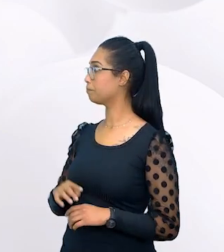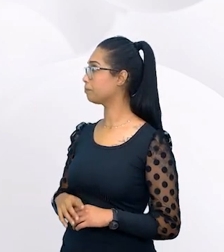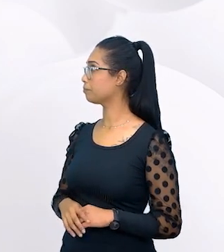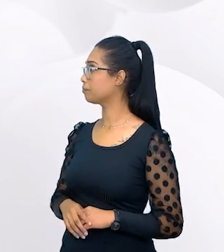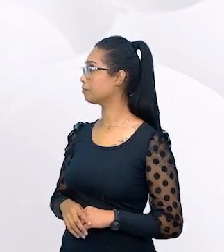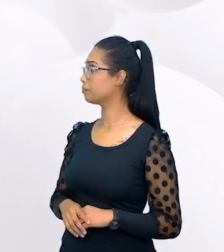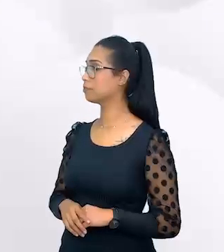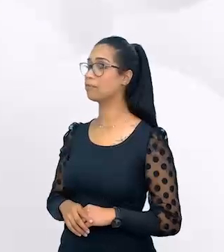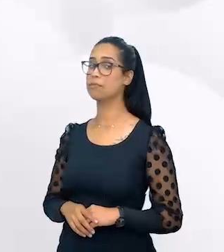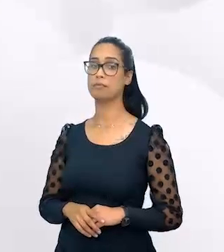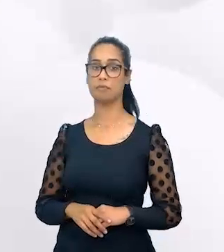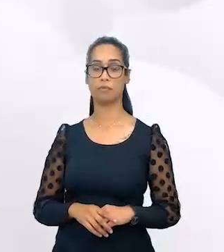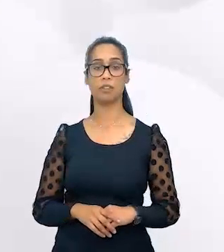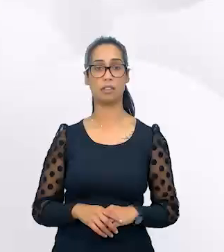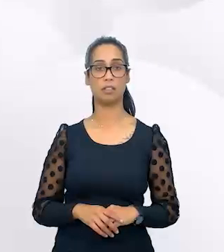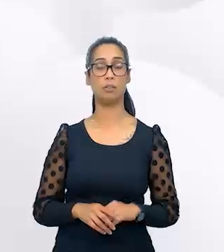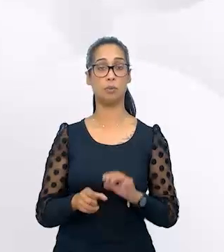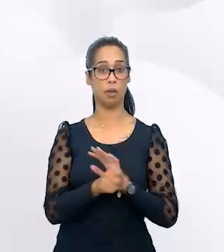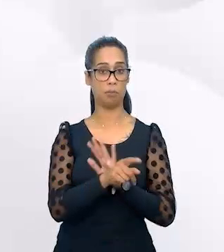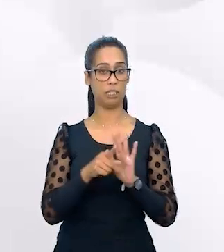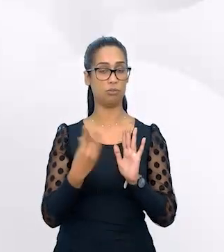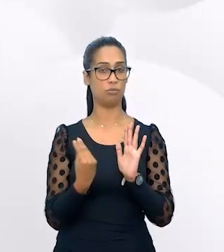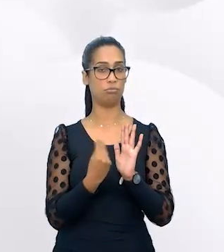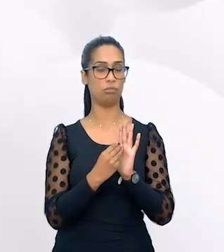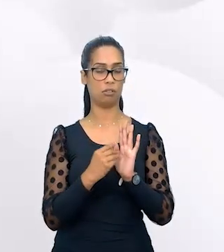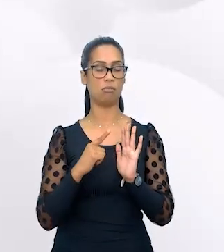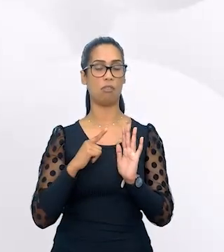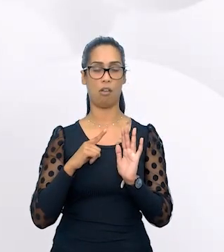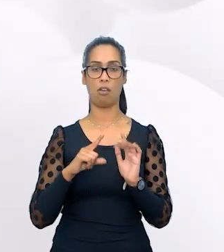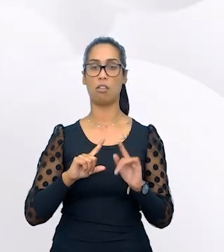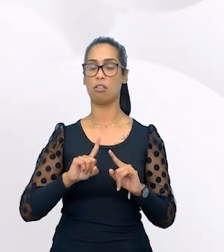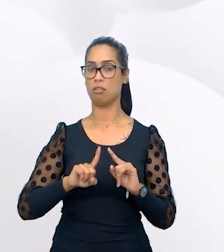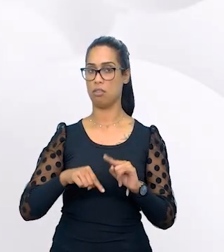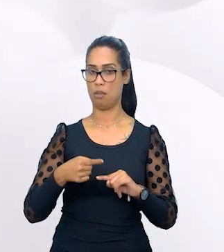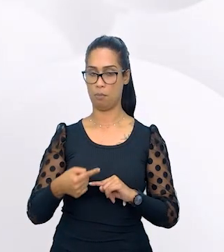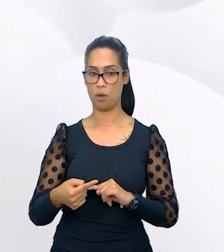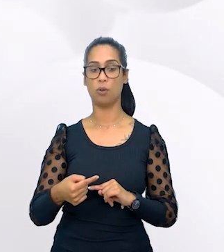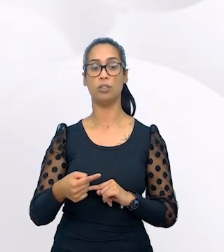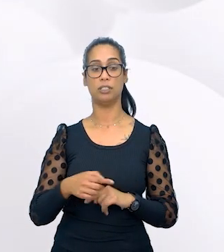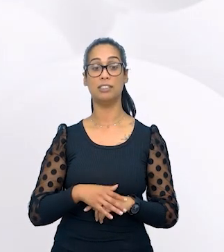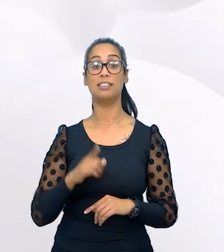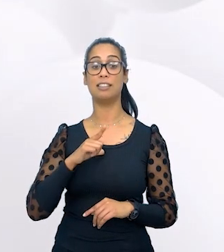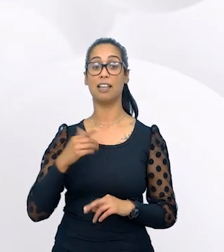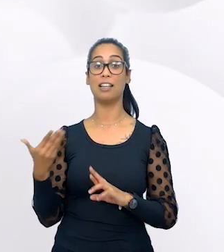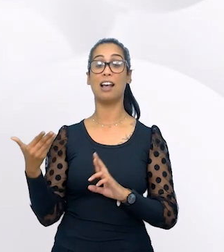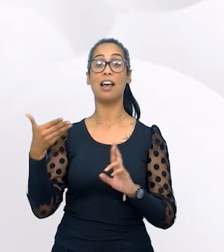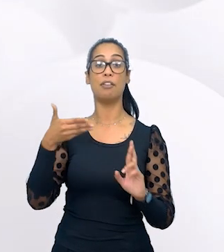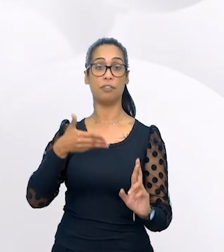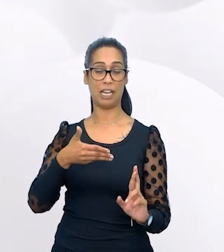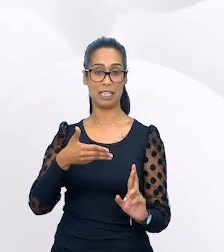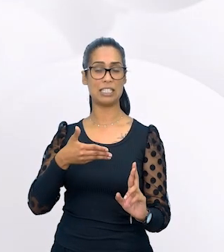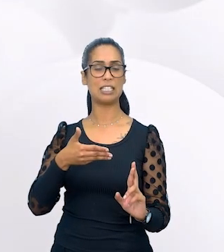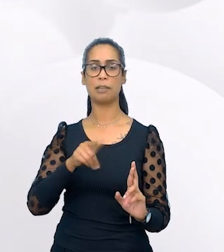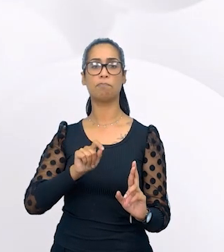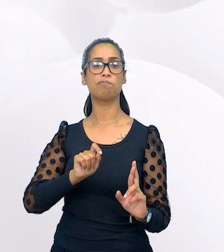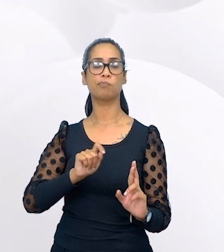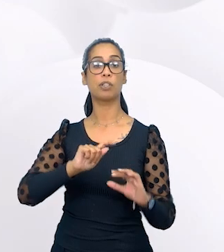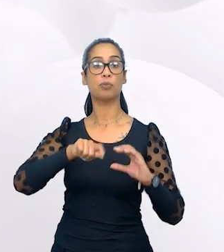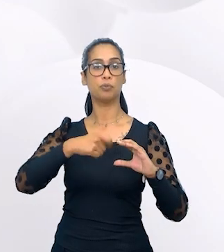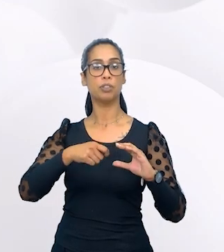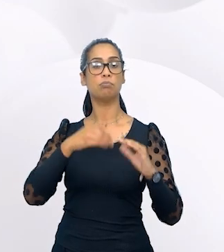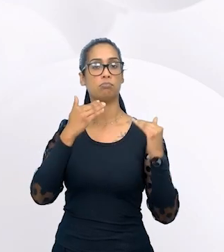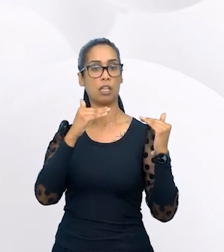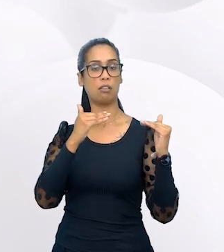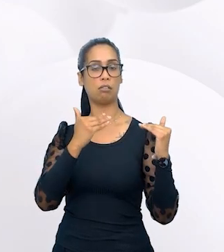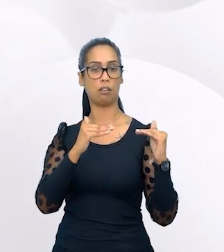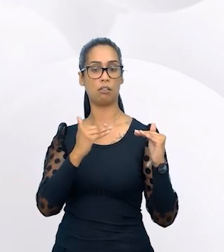para o repositório. As nossas referências, então, dos vídeos que nós utilizamos, das ferramentas de metodologias ativas que